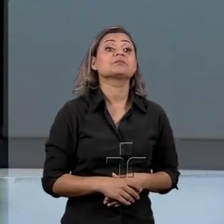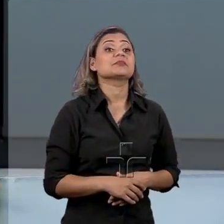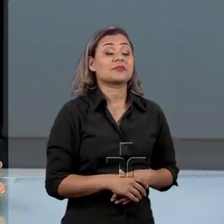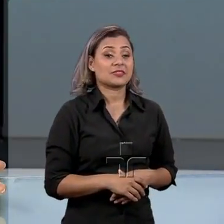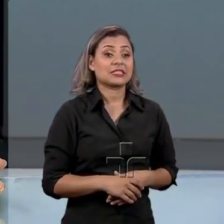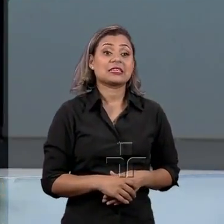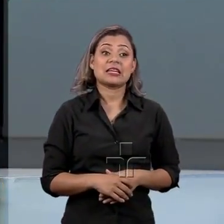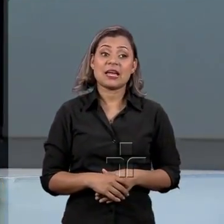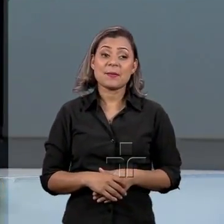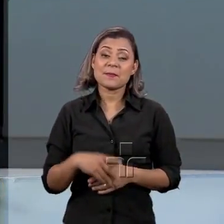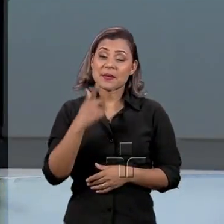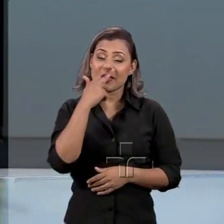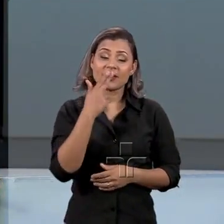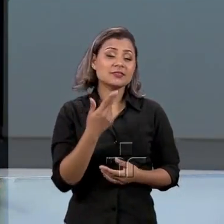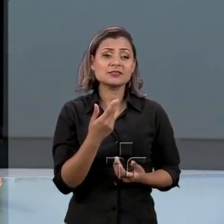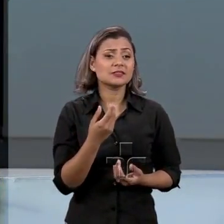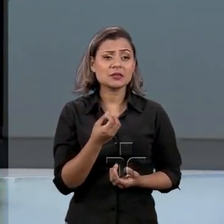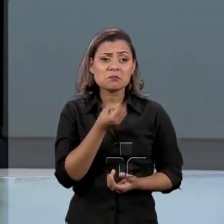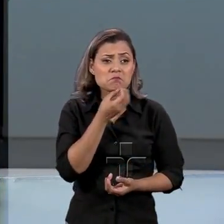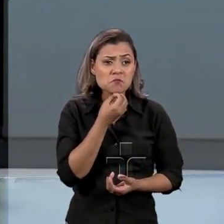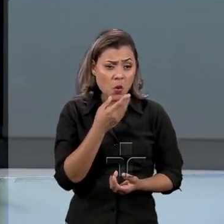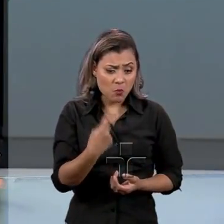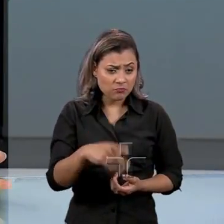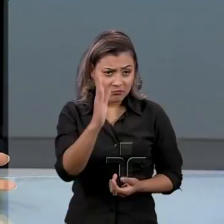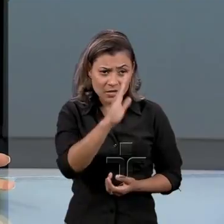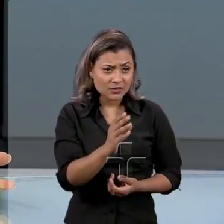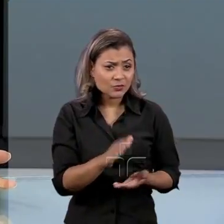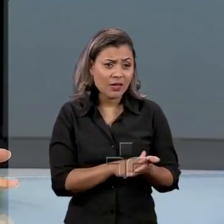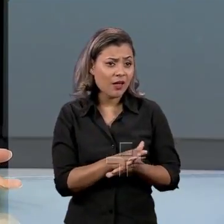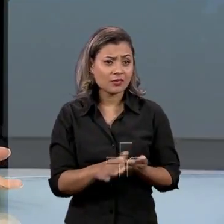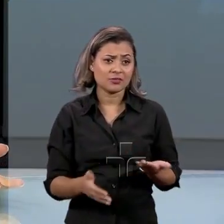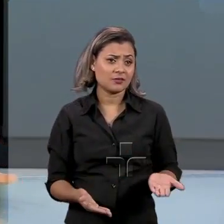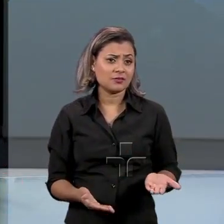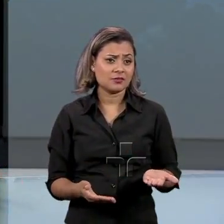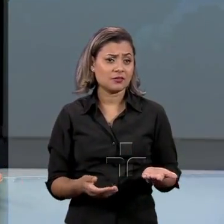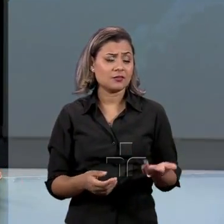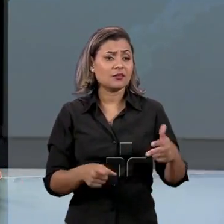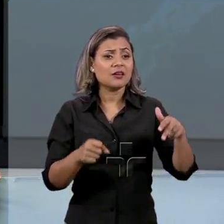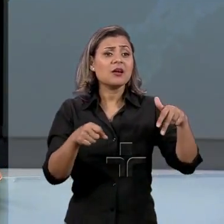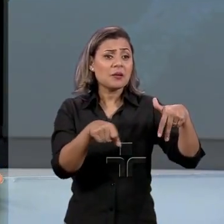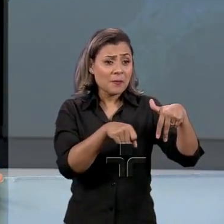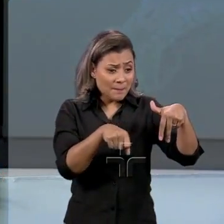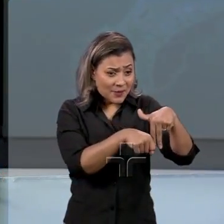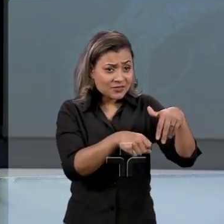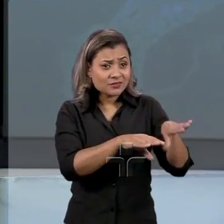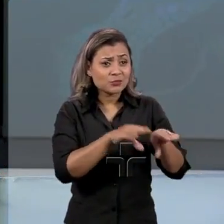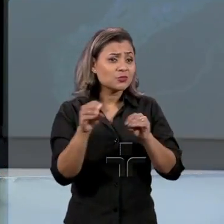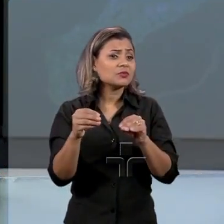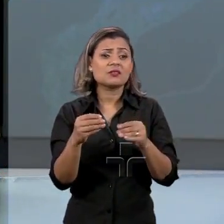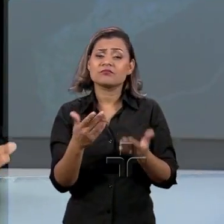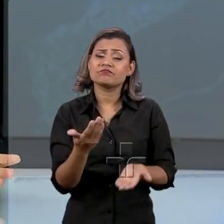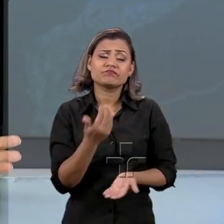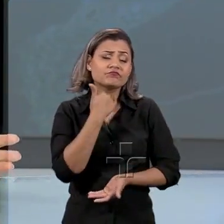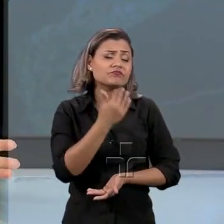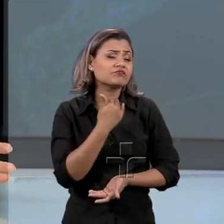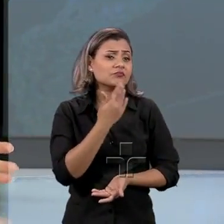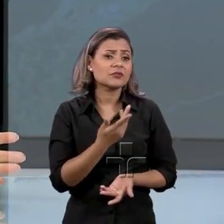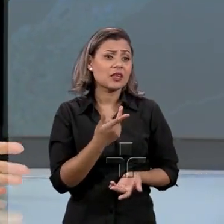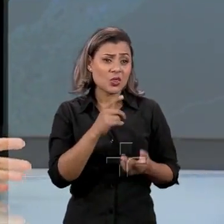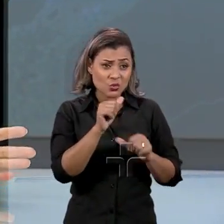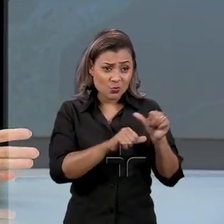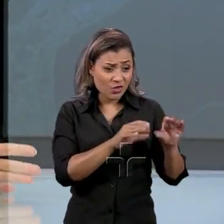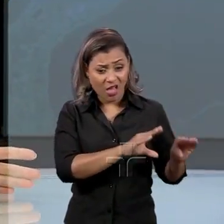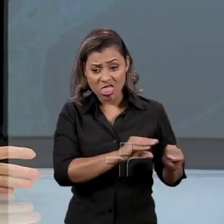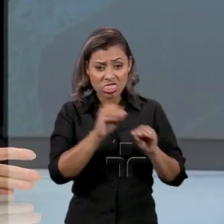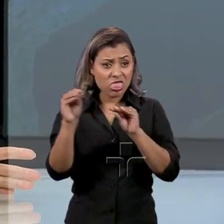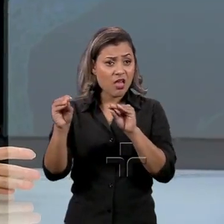medida gratuita que não traz nenhum benefício para o Brasil, pelo contrário, só traz problemas, né? E nenhum ganho. Quer dizer, trocar a embaixada,